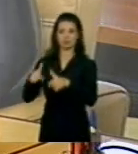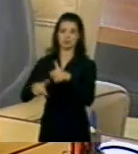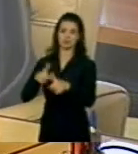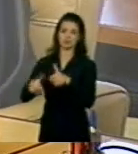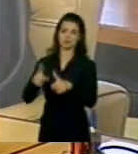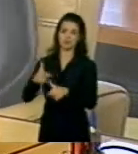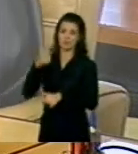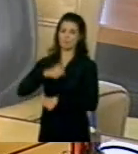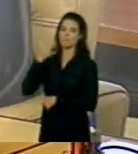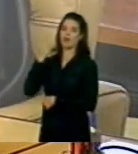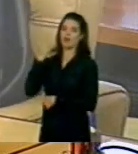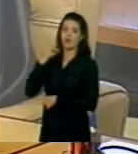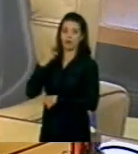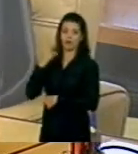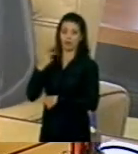como justa